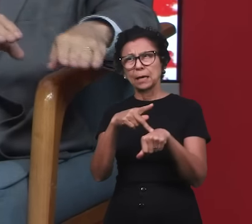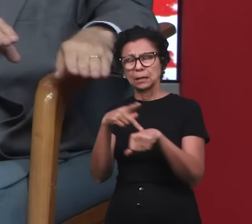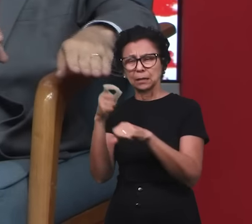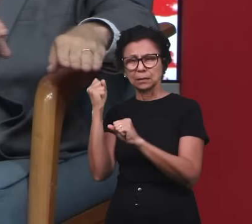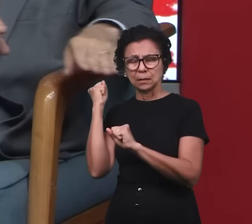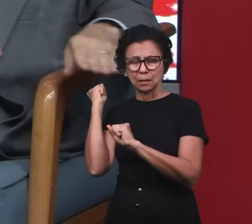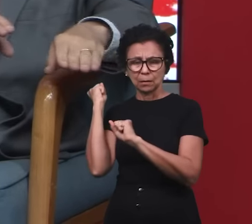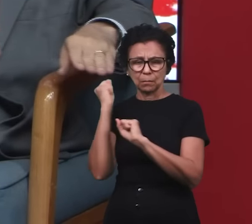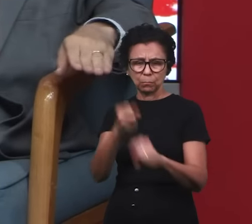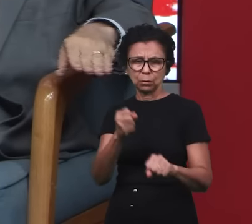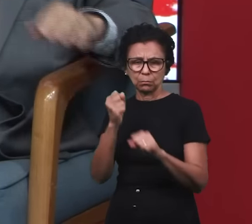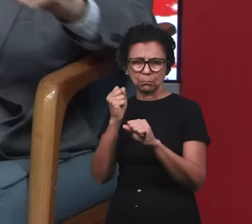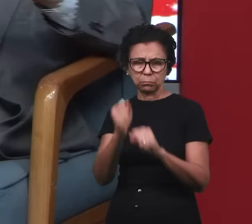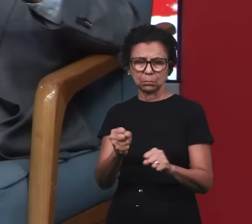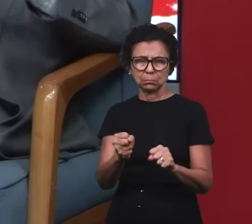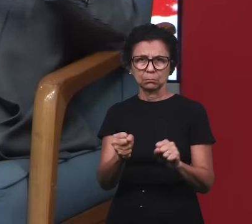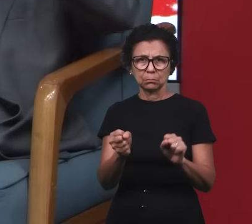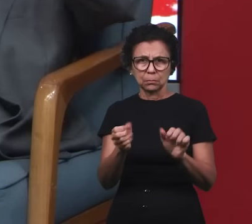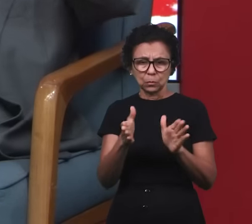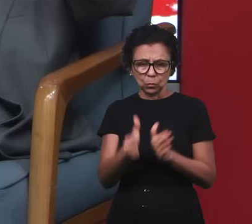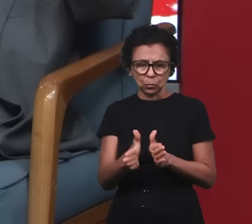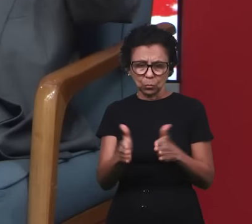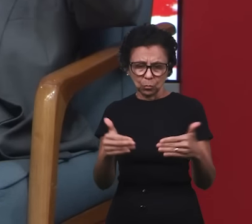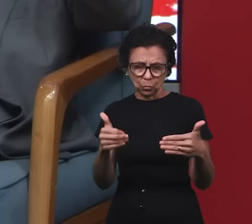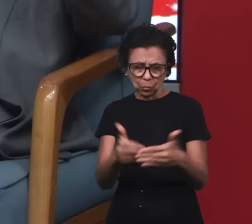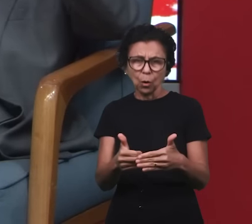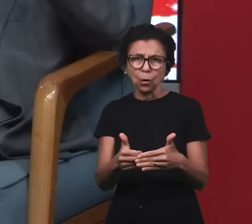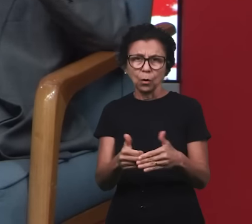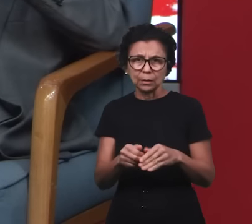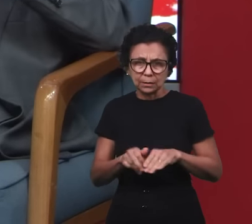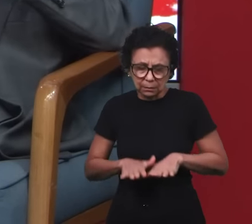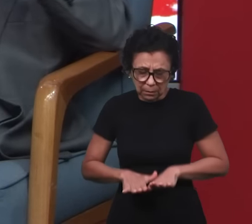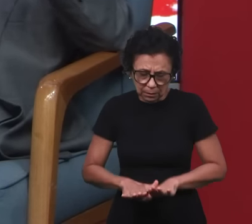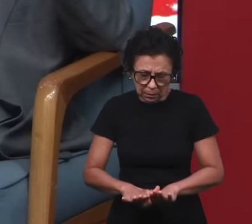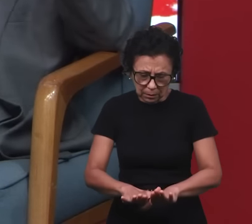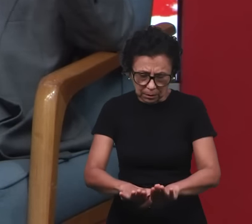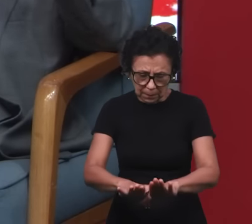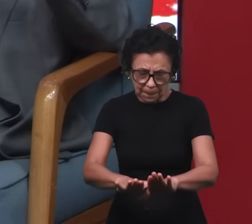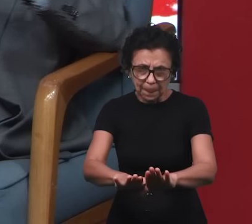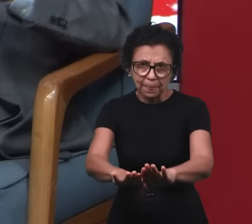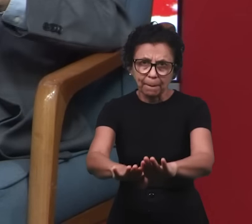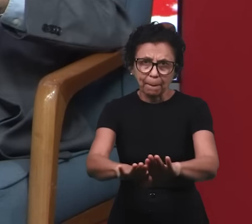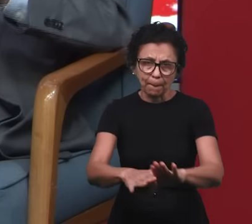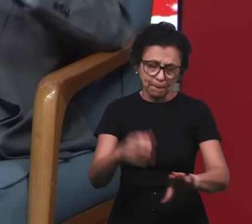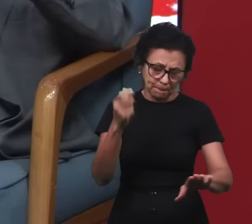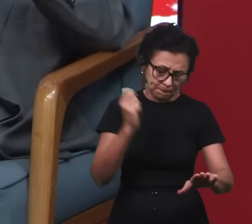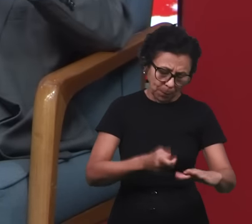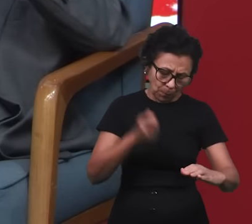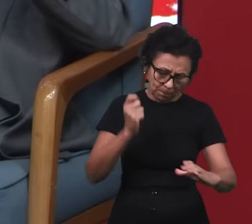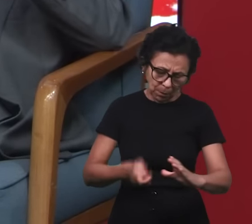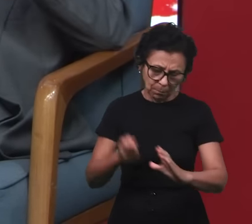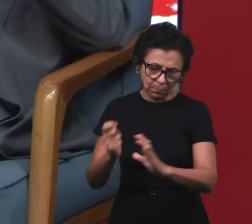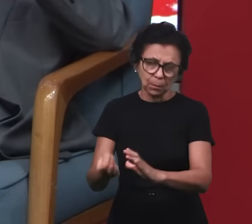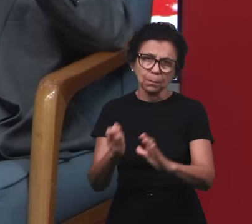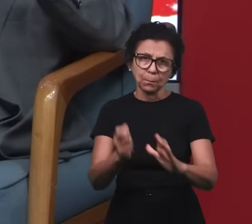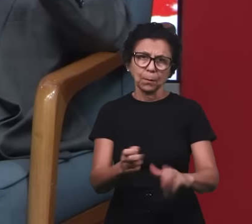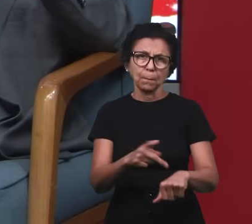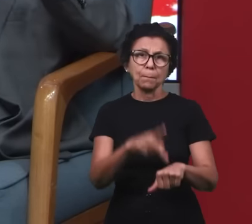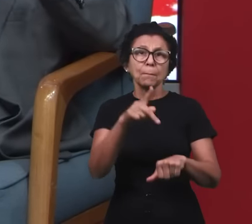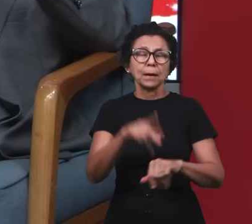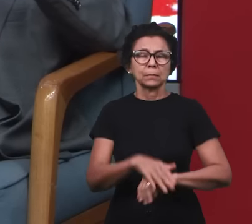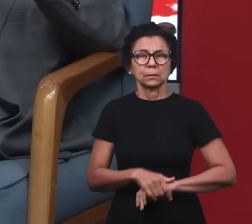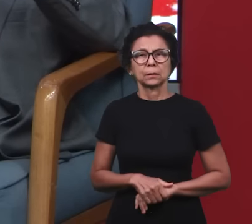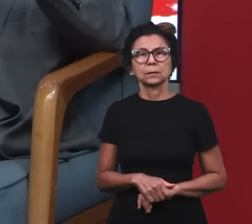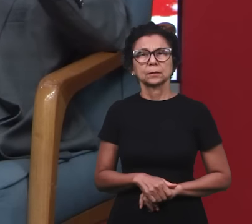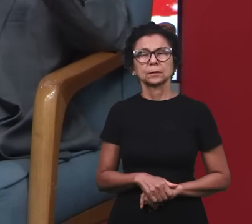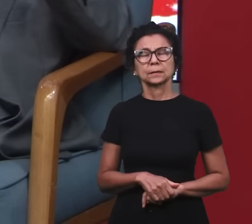que você põe no calçamento, aquela pedra que você põe na construção. É Petros no grego. Então o texto diz assim,